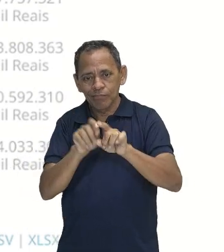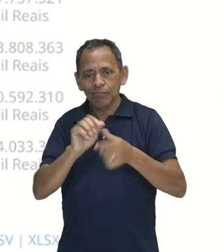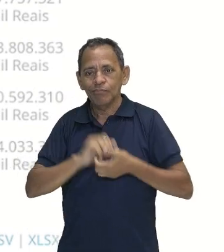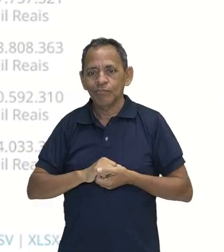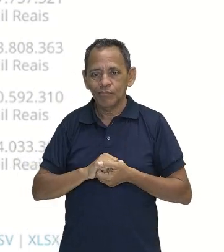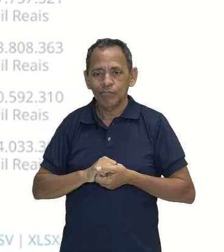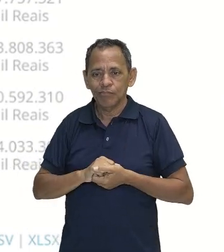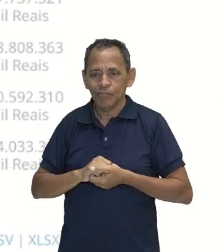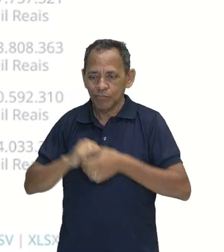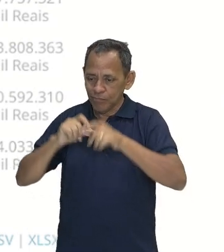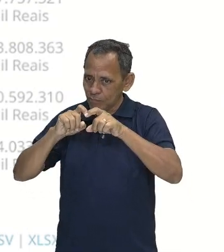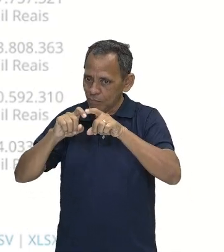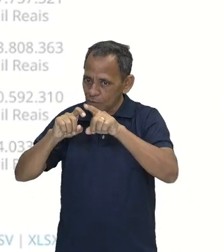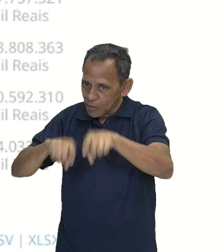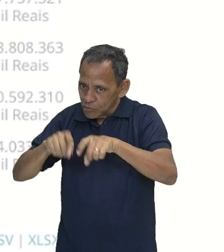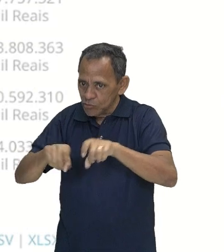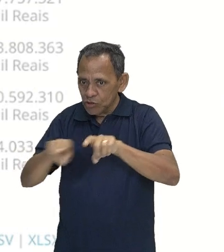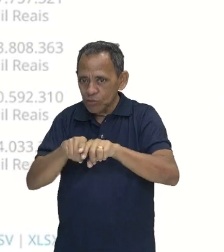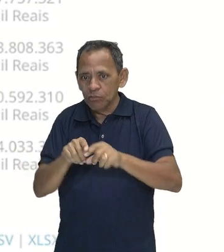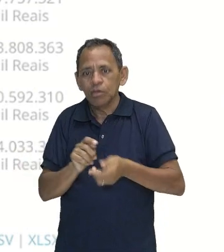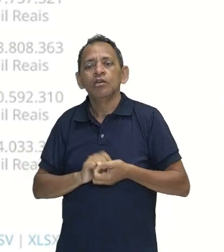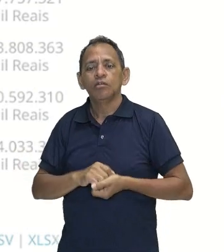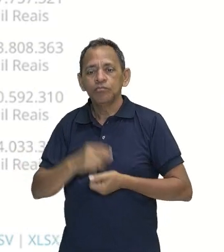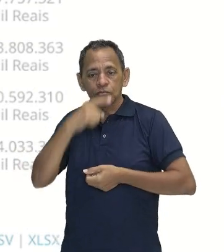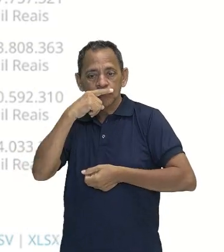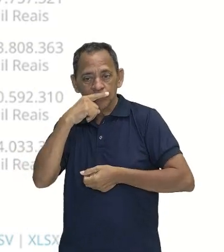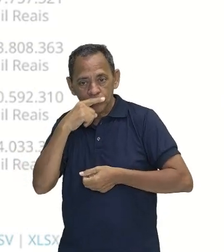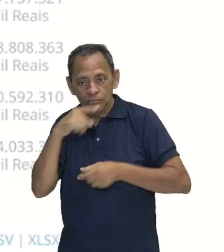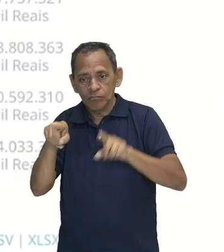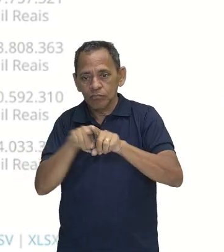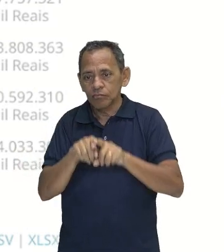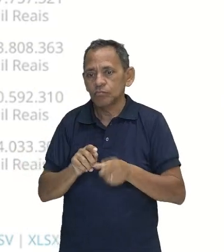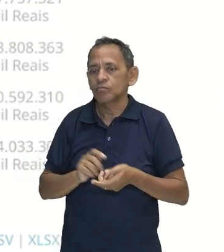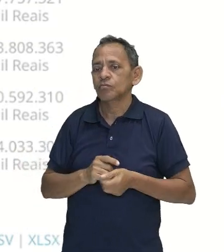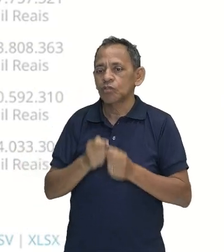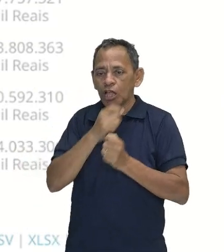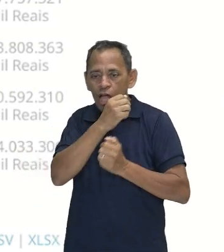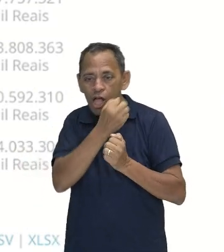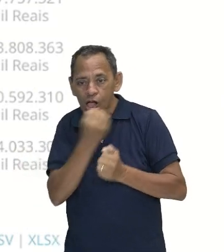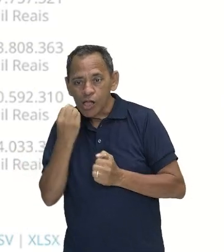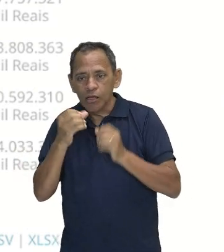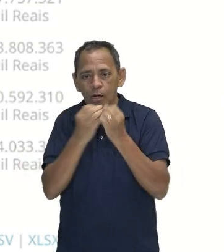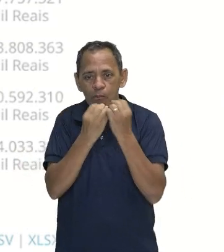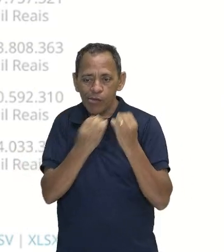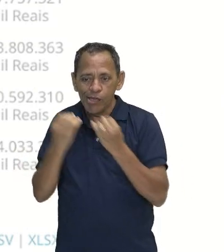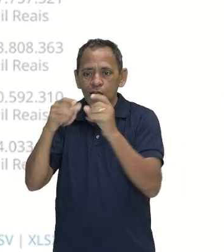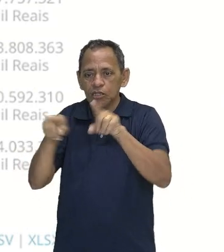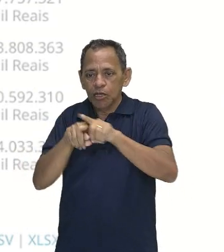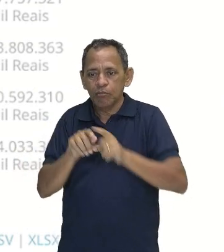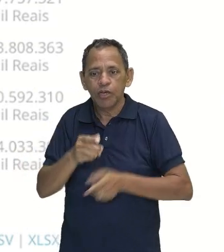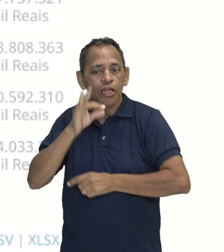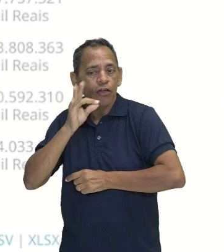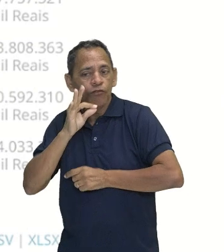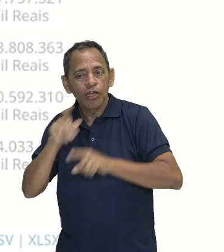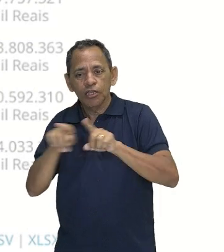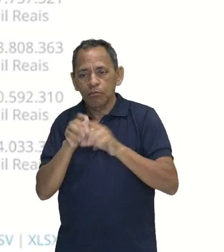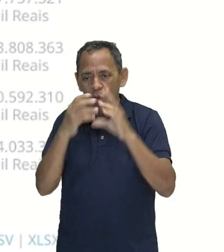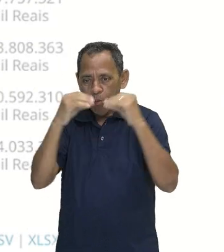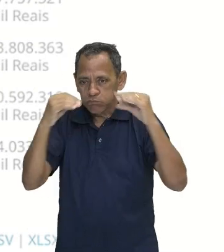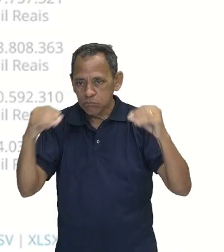agricultura, a soja, cana-de-açúcar, milho em grão, café, algodão, entre